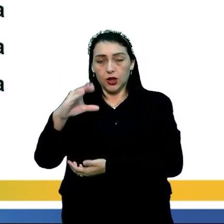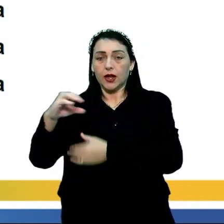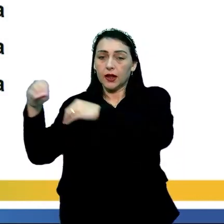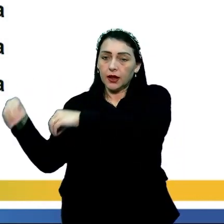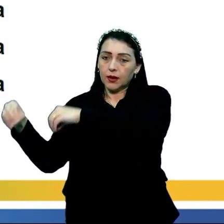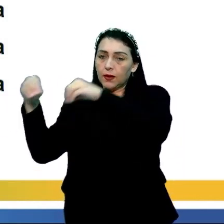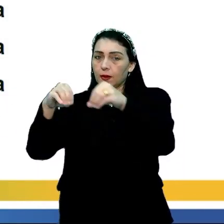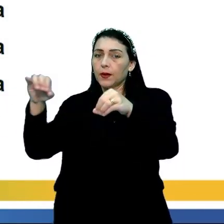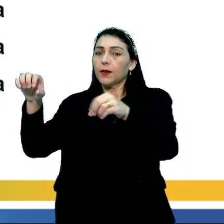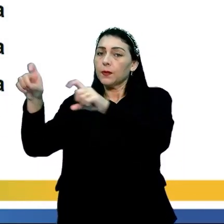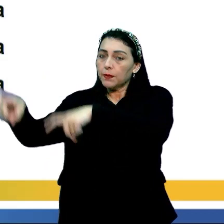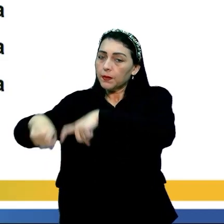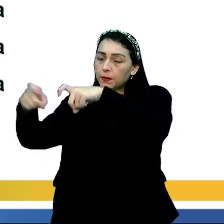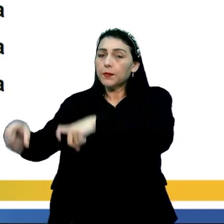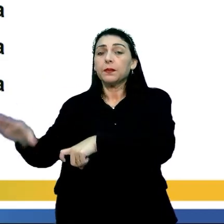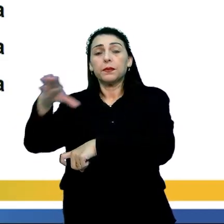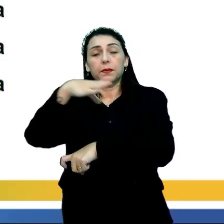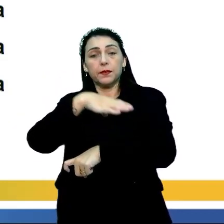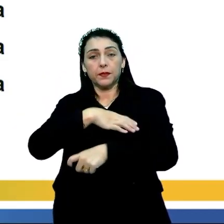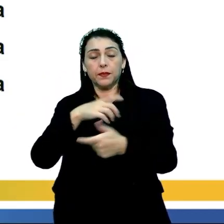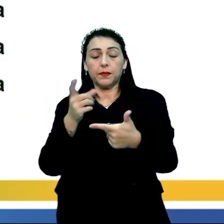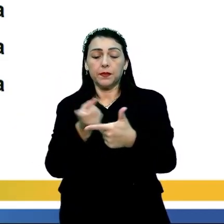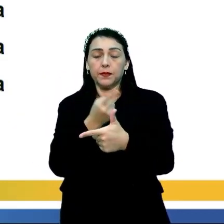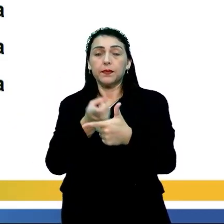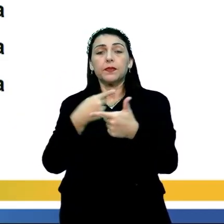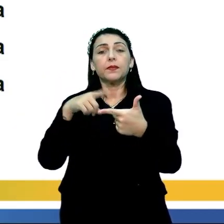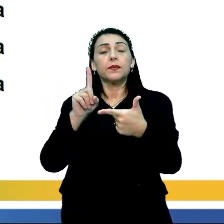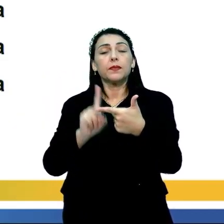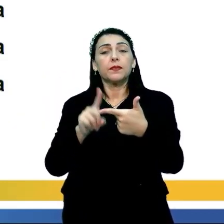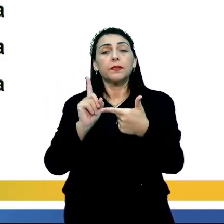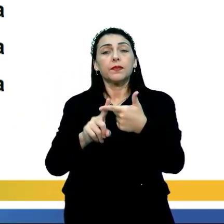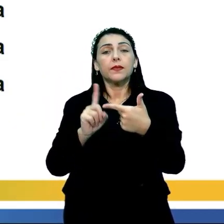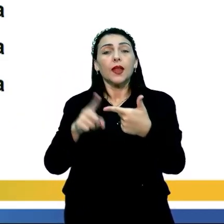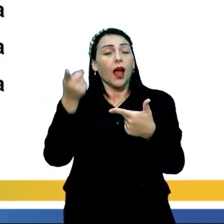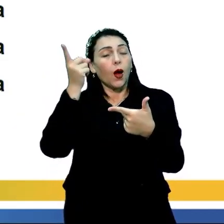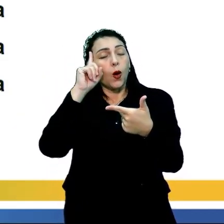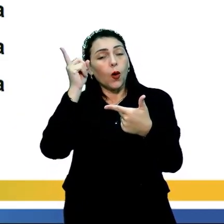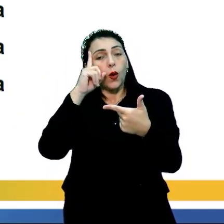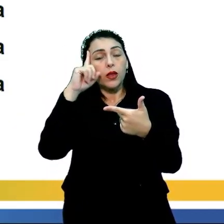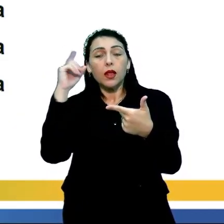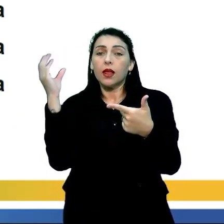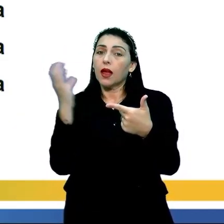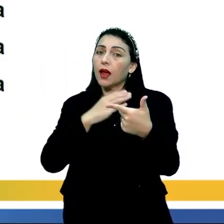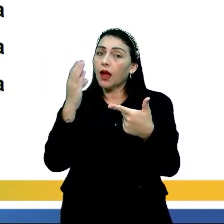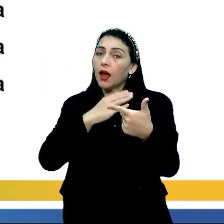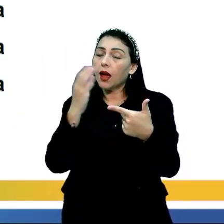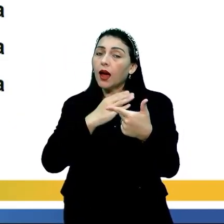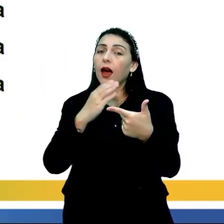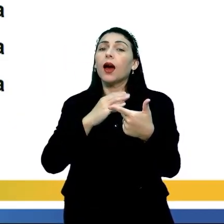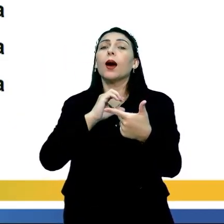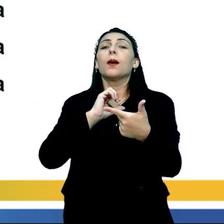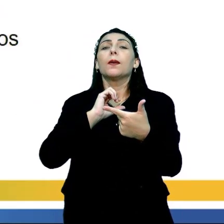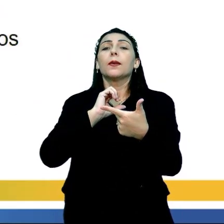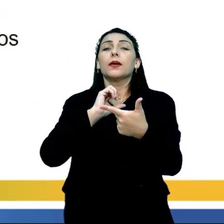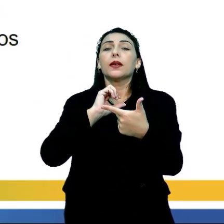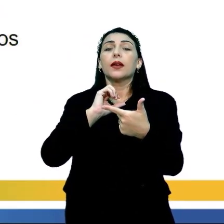contexto urbano, que é a primeira, e a rotina intensa que gera o sedentarismo entre os indivíduos.